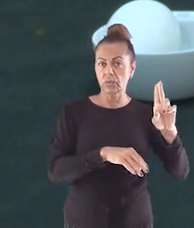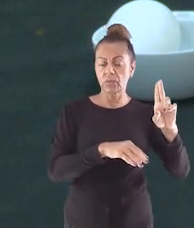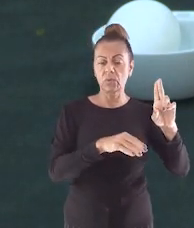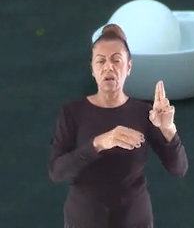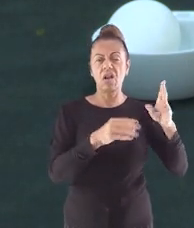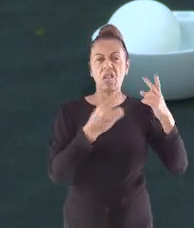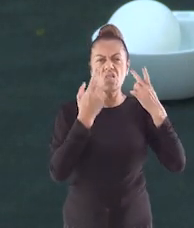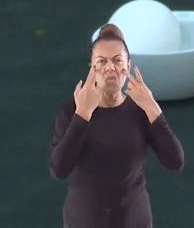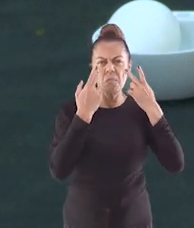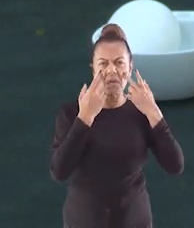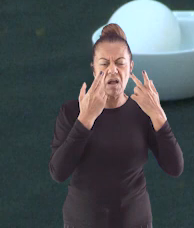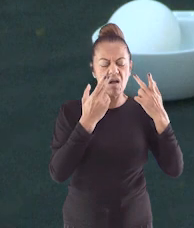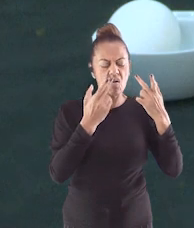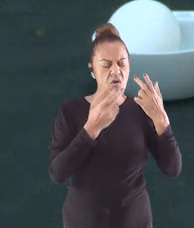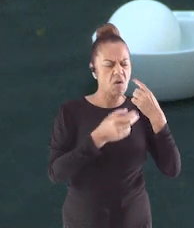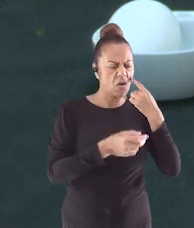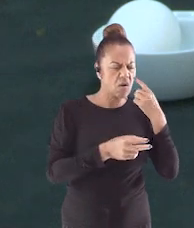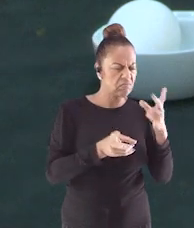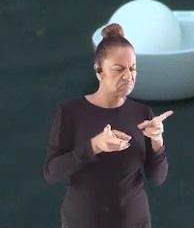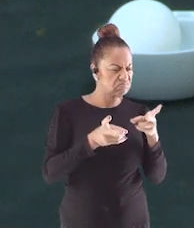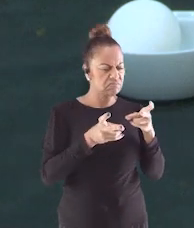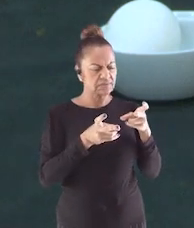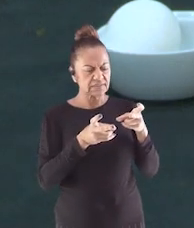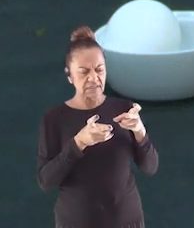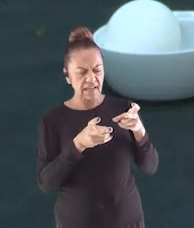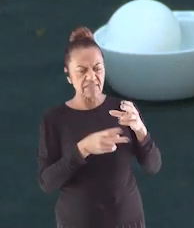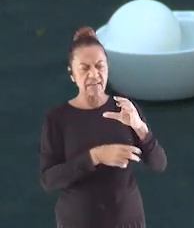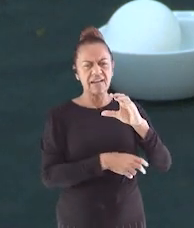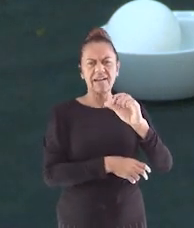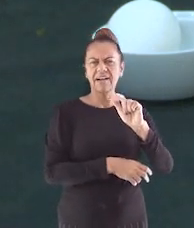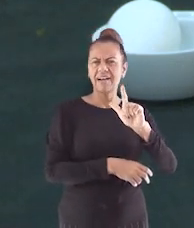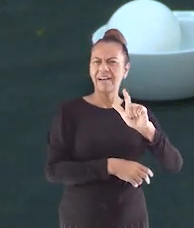Observe como a clara é diferente.